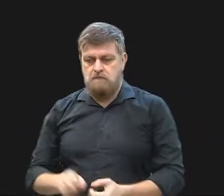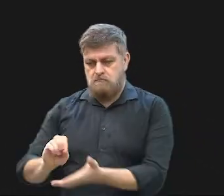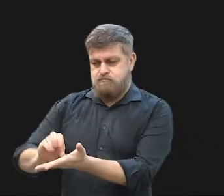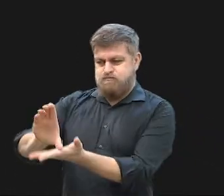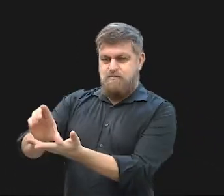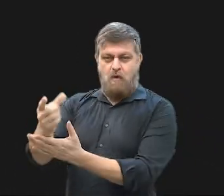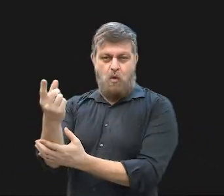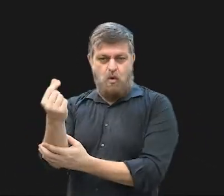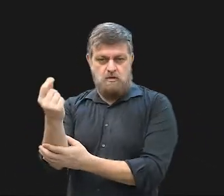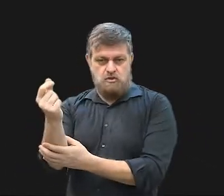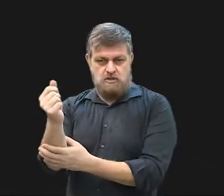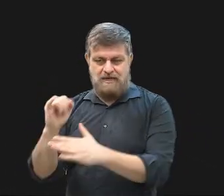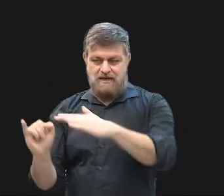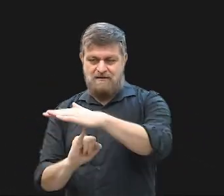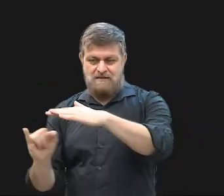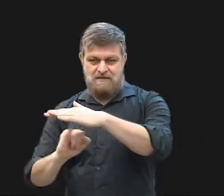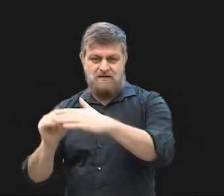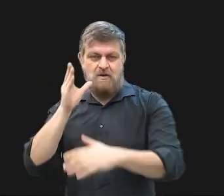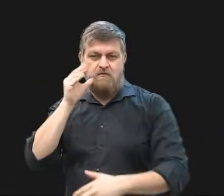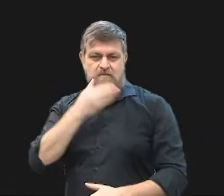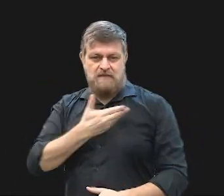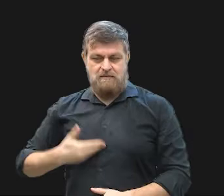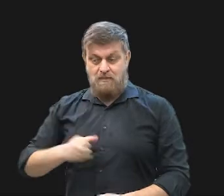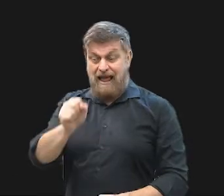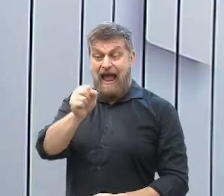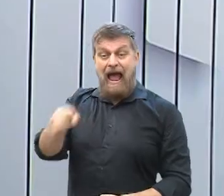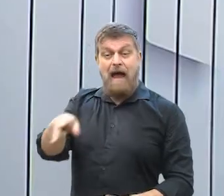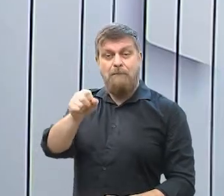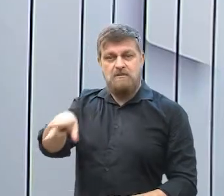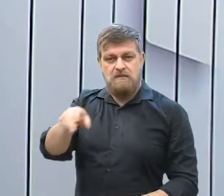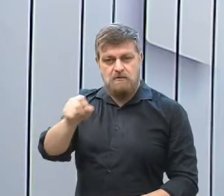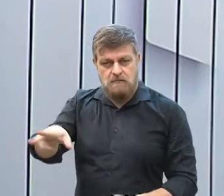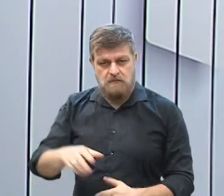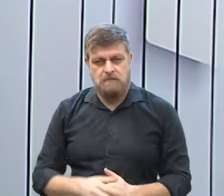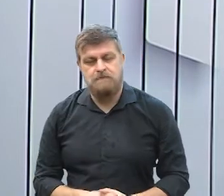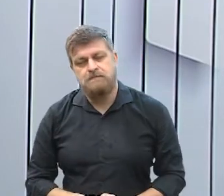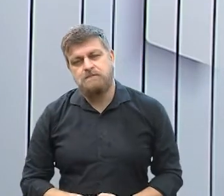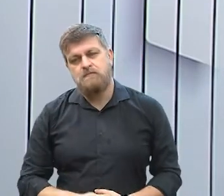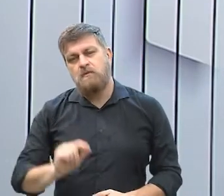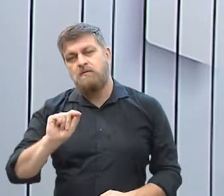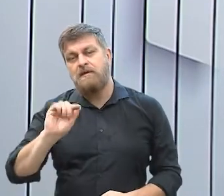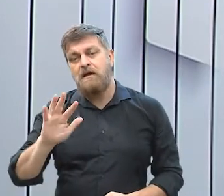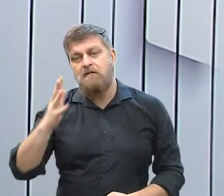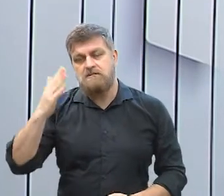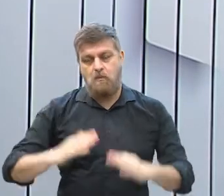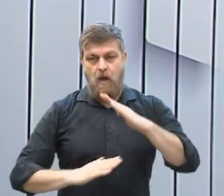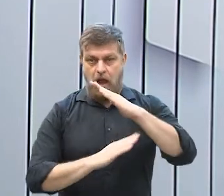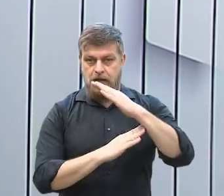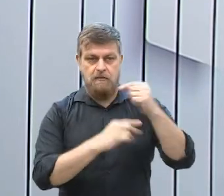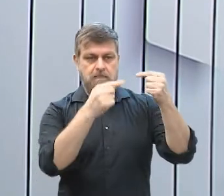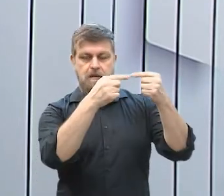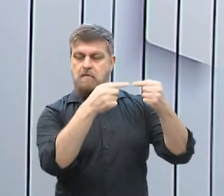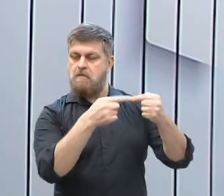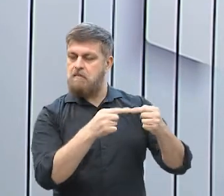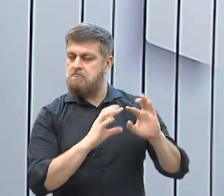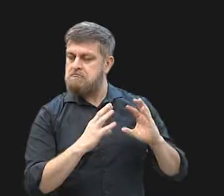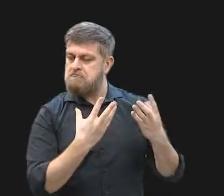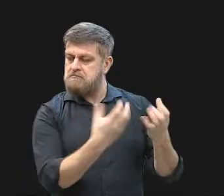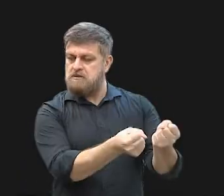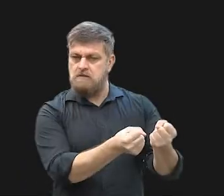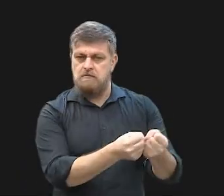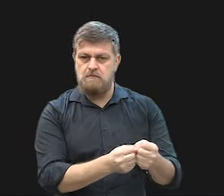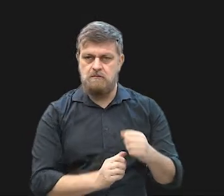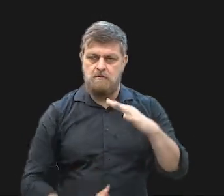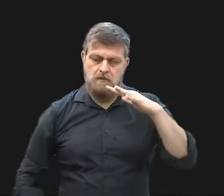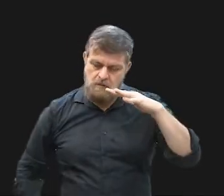superávit do Camprev, dos servidores, é um direito à aposentadoria dos servidores. A Câmara Municipal foi conivente. Não bastasse tudo